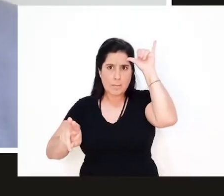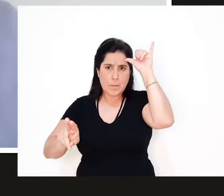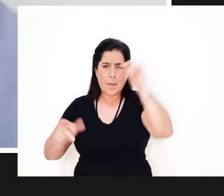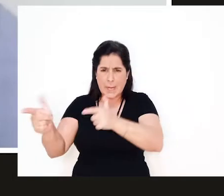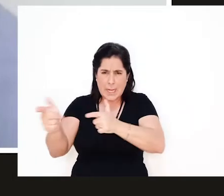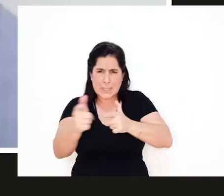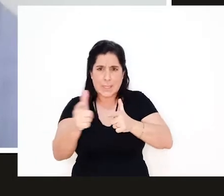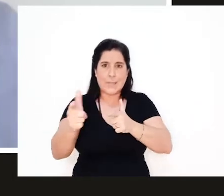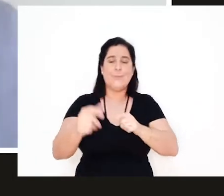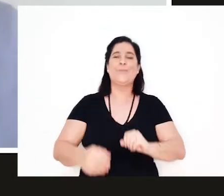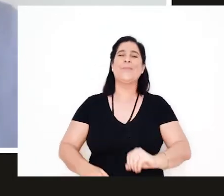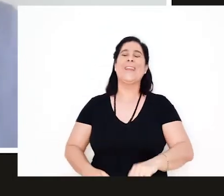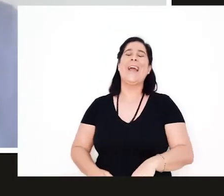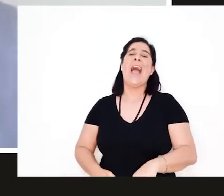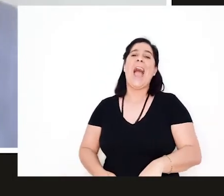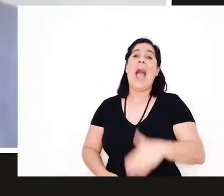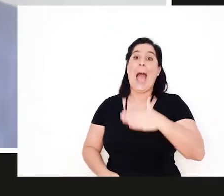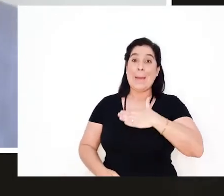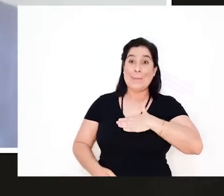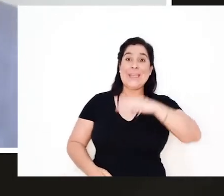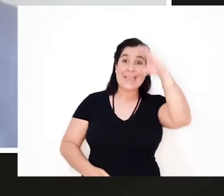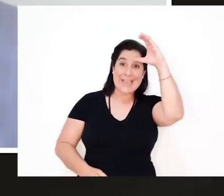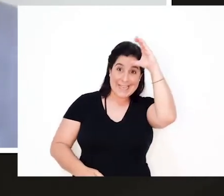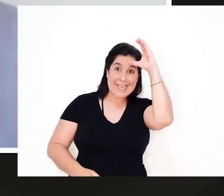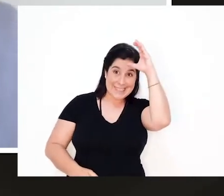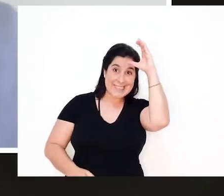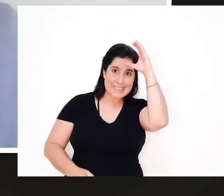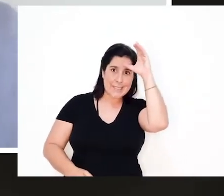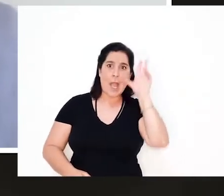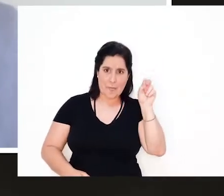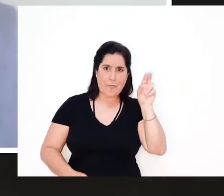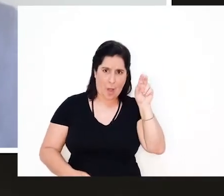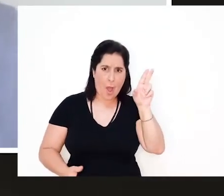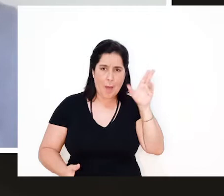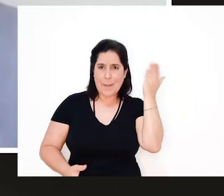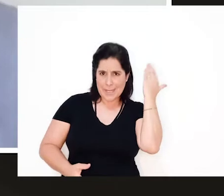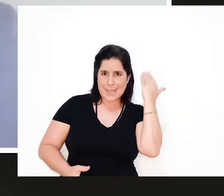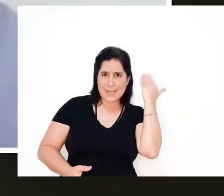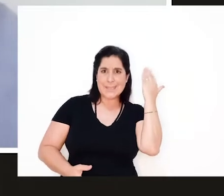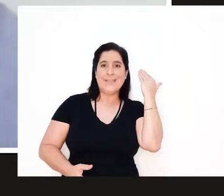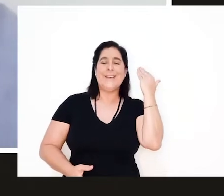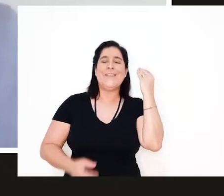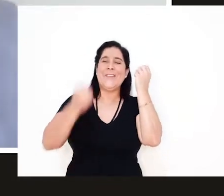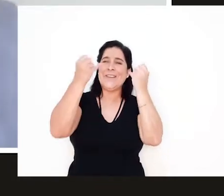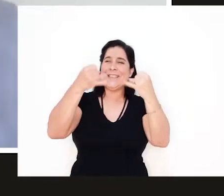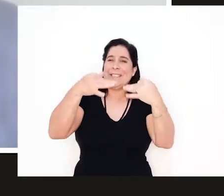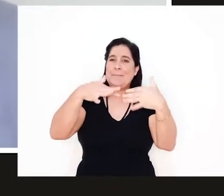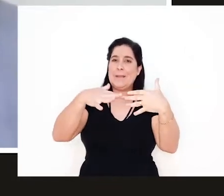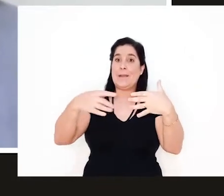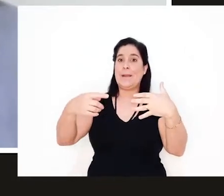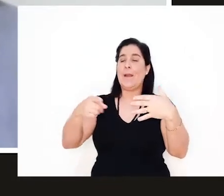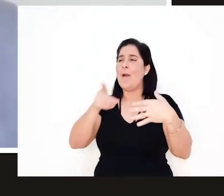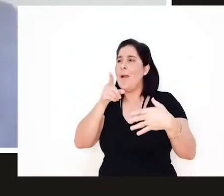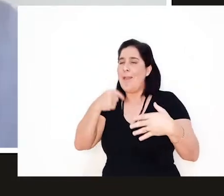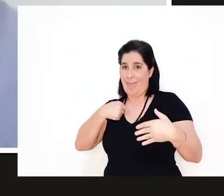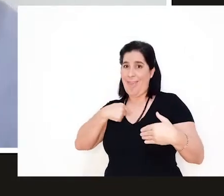a minha tia-avó, que eu não tenho mais avó, mas a minha tia-avó, irmã dela, ela costuma brincar. Ela fala assim, a Gisele veio para